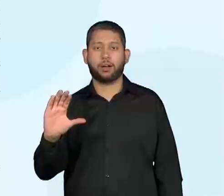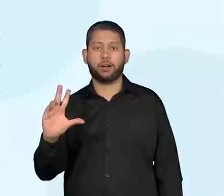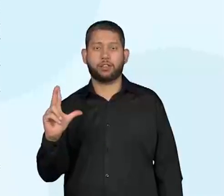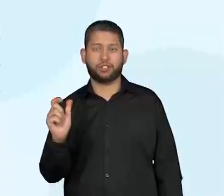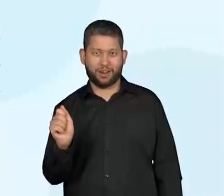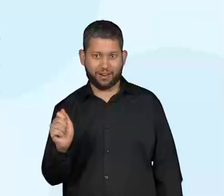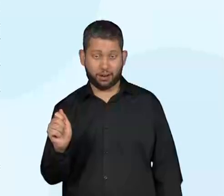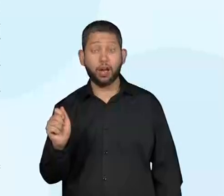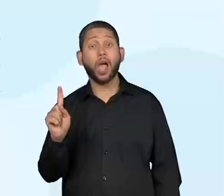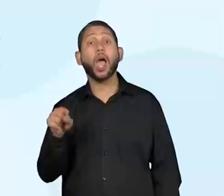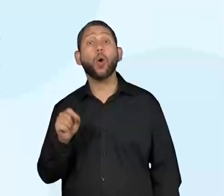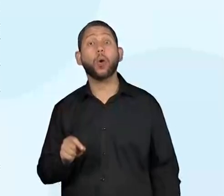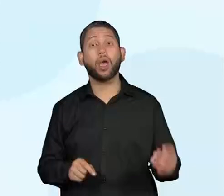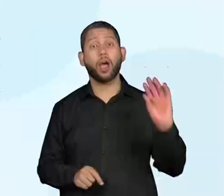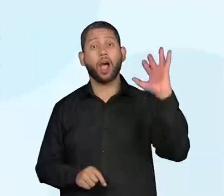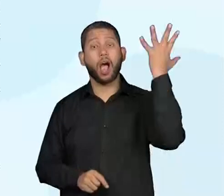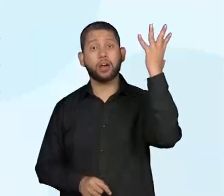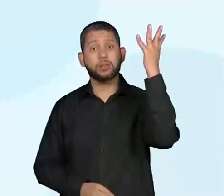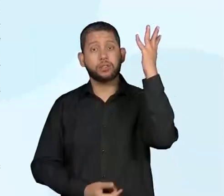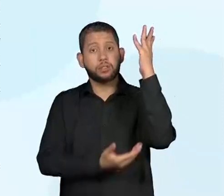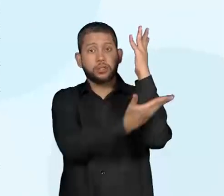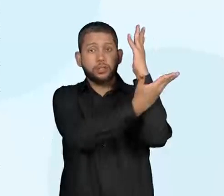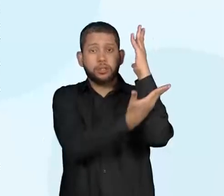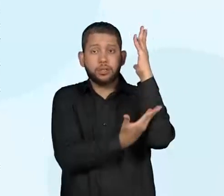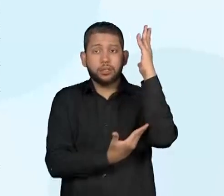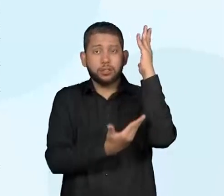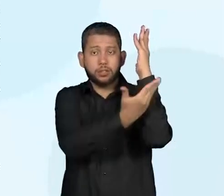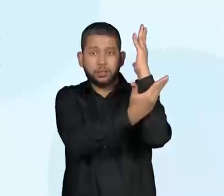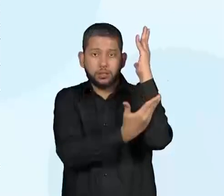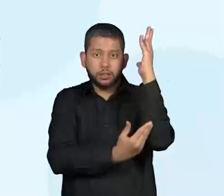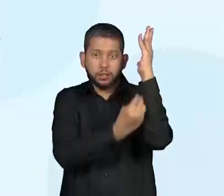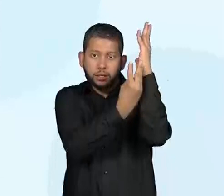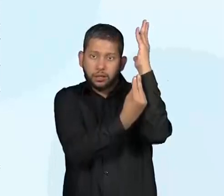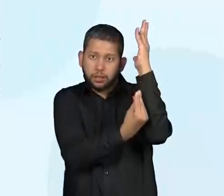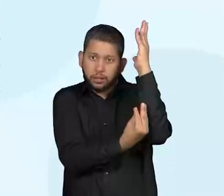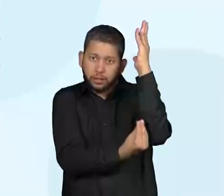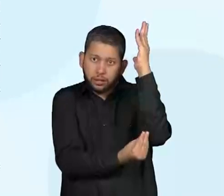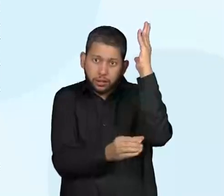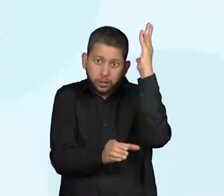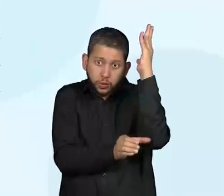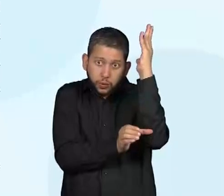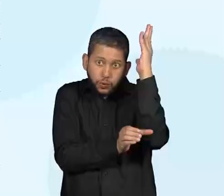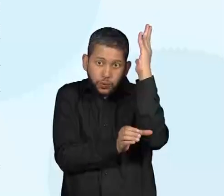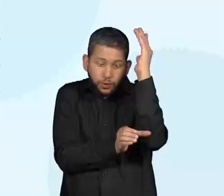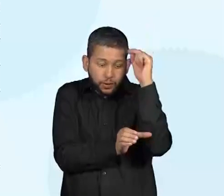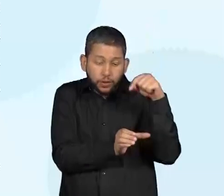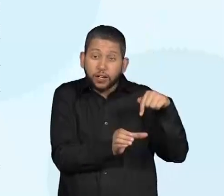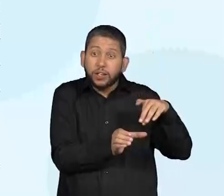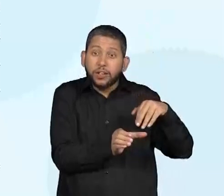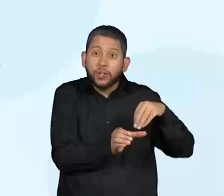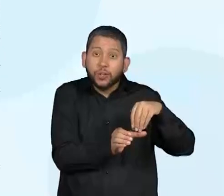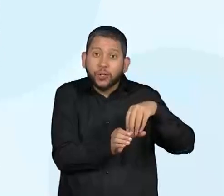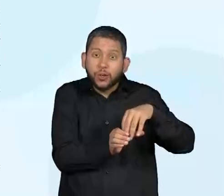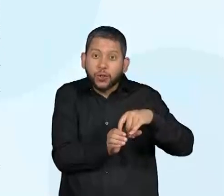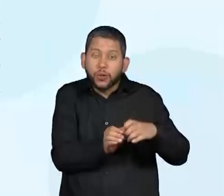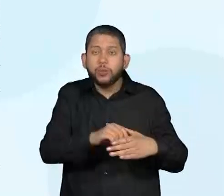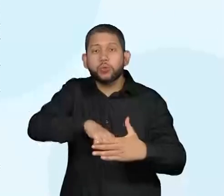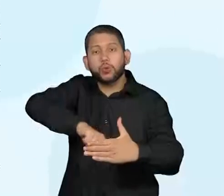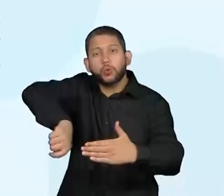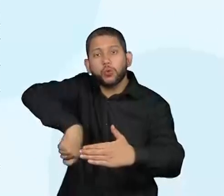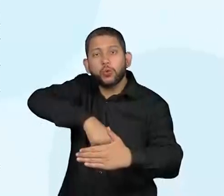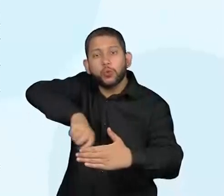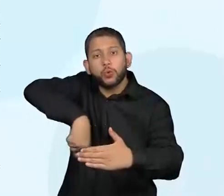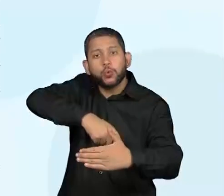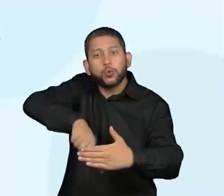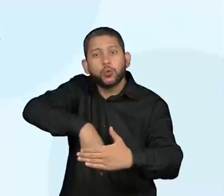dessa árvore, da casca dessa árvore, é a matéria-prima do látex, então, para fabricar aí a borracha que vocês